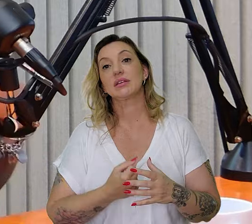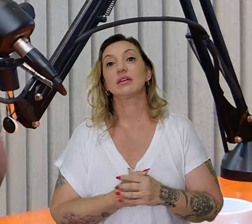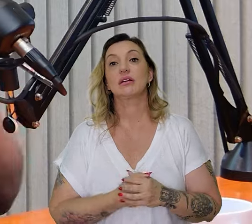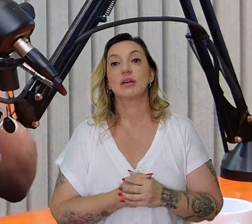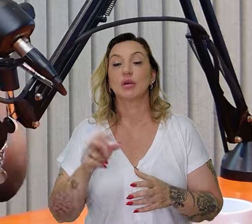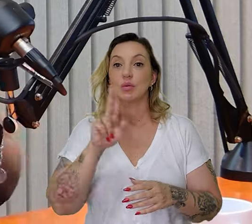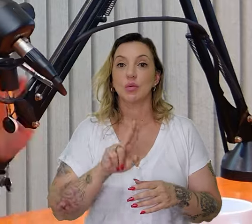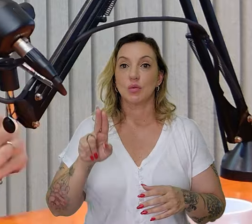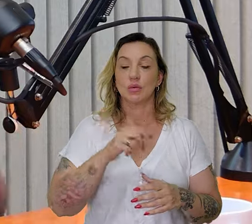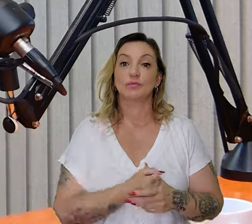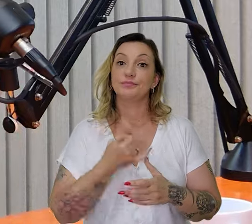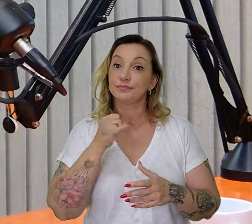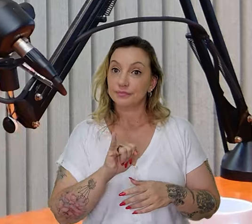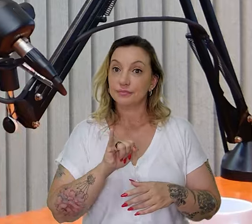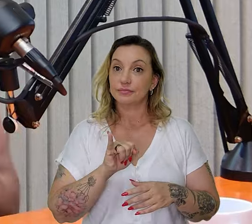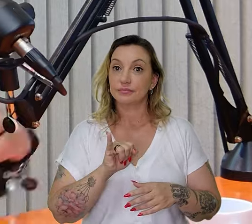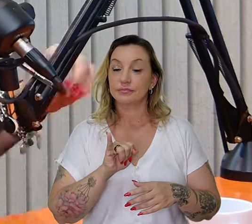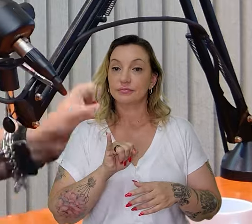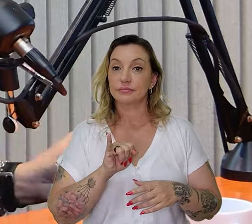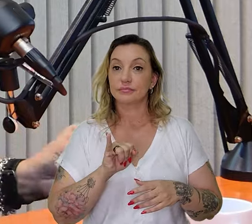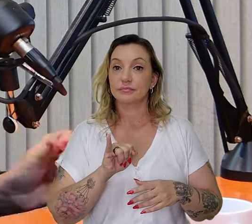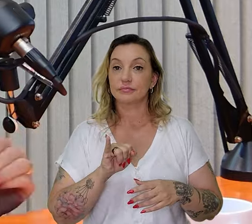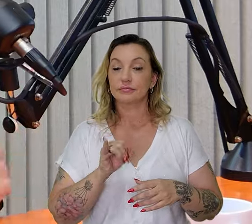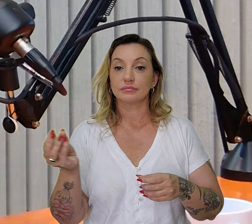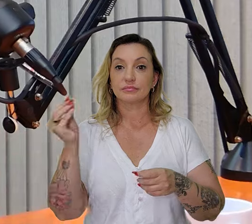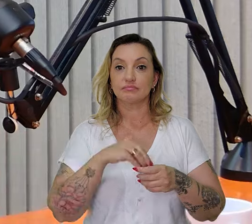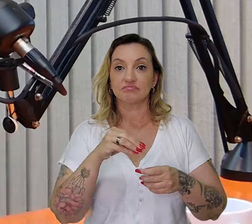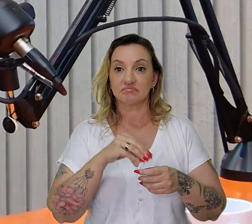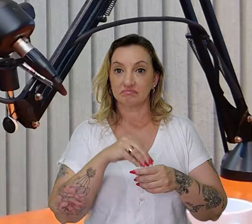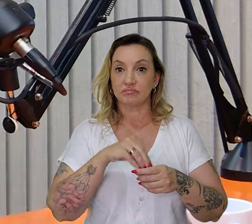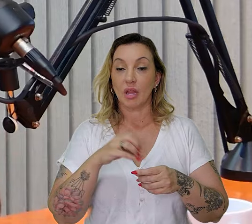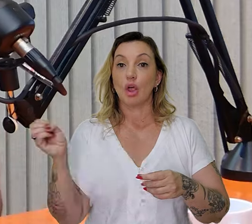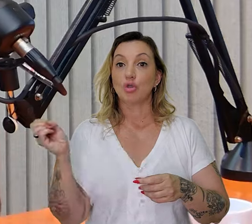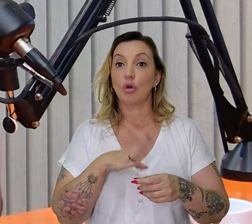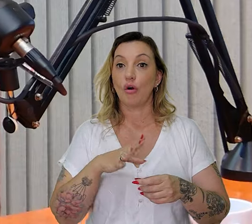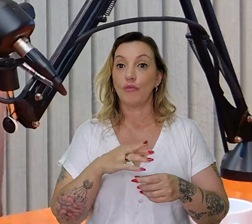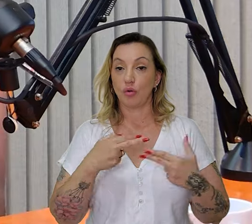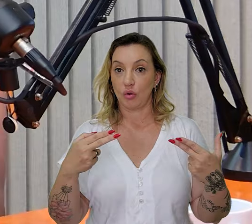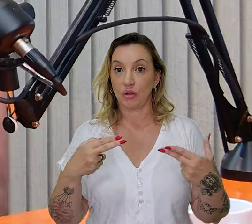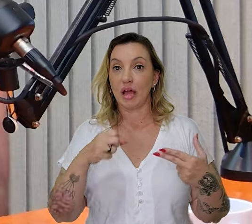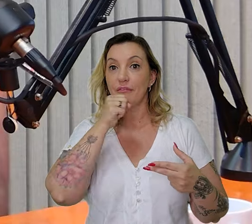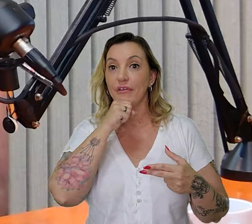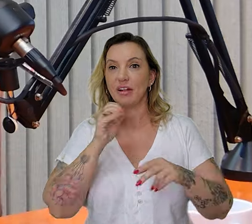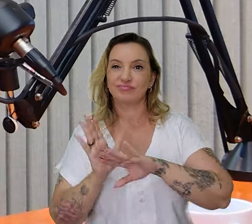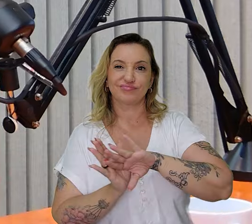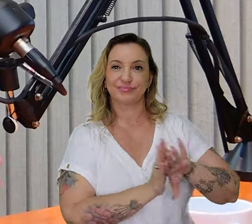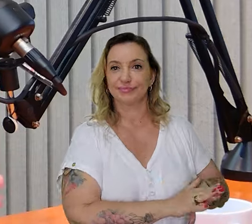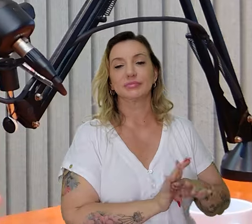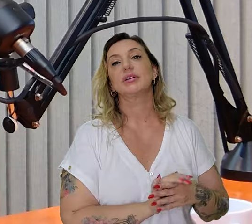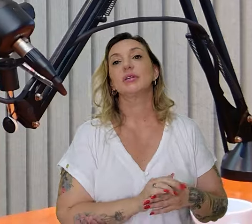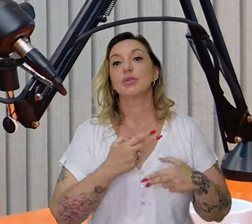você jogar tudo que existe no lixo e falar vou começar de novo então o aí coisas que são diferentes são muito únicas da